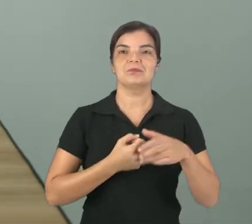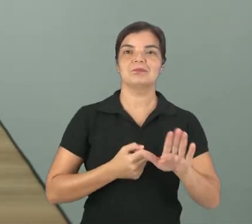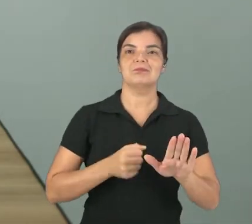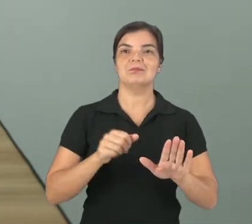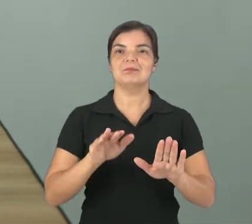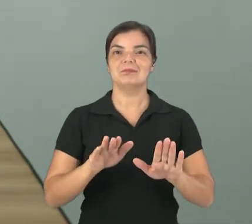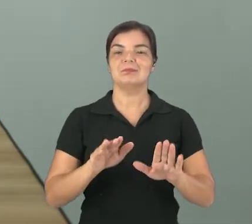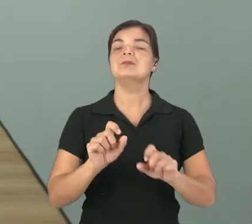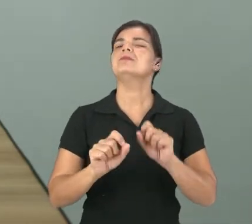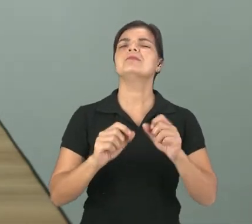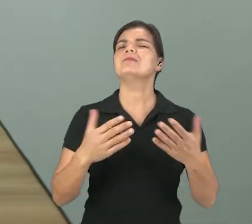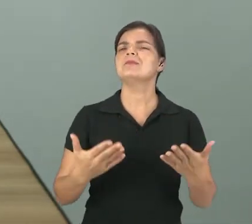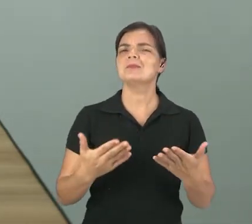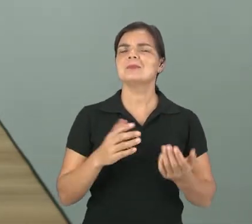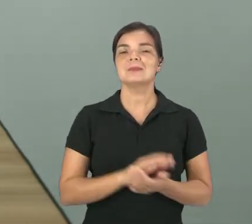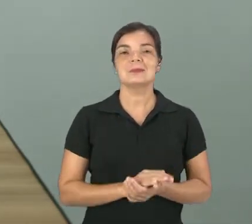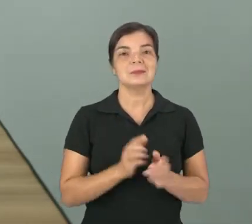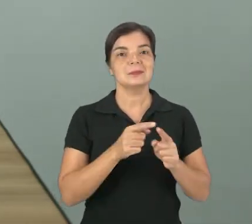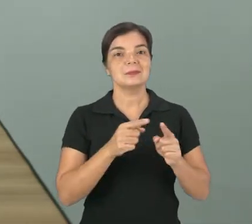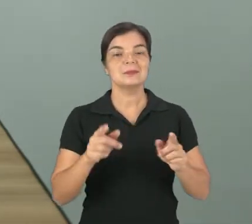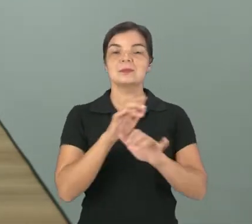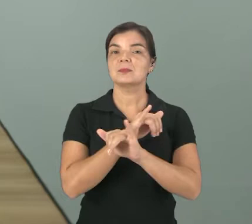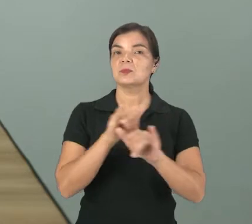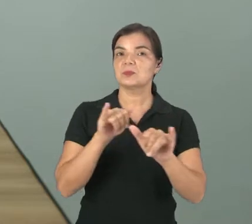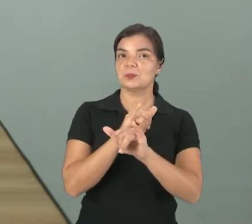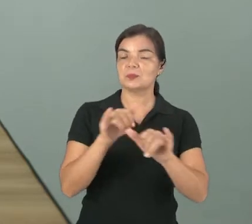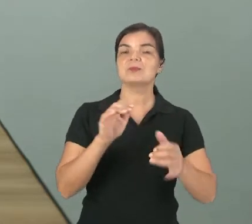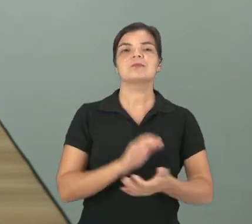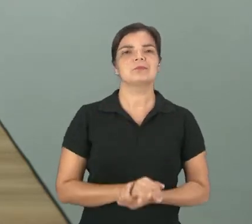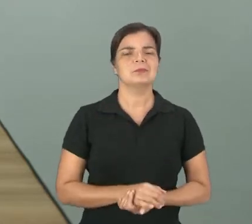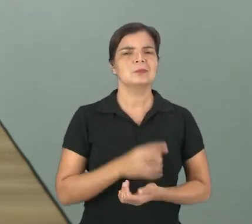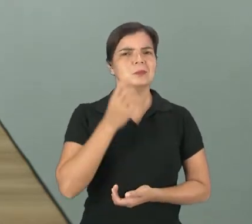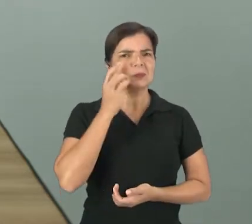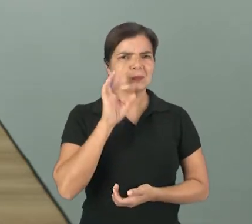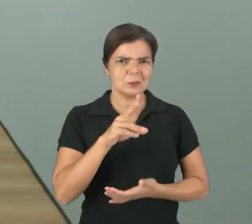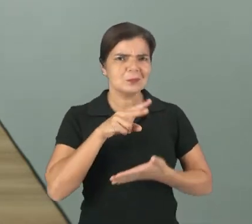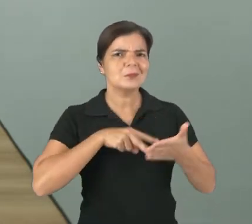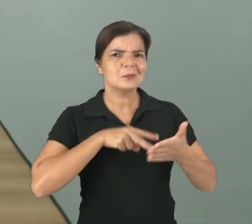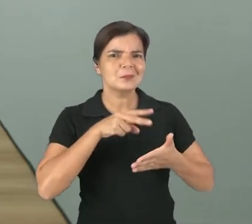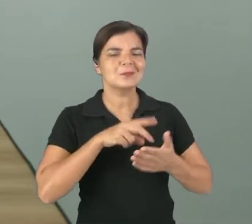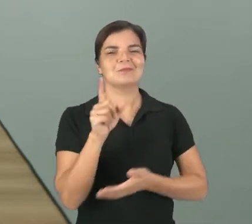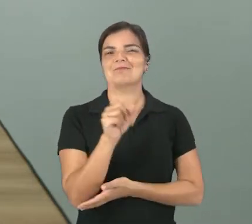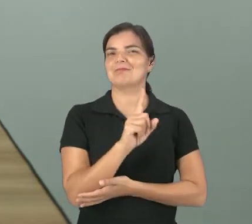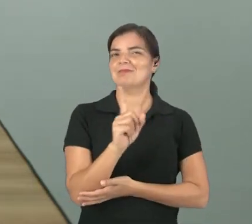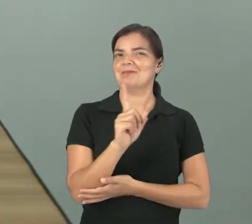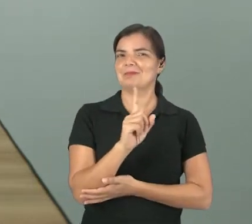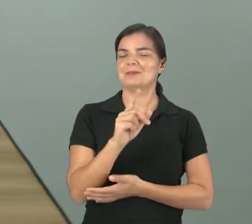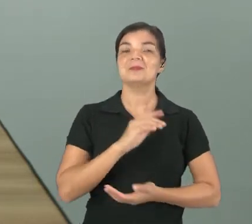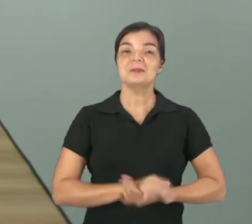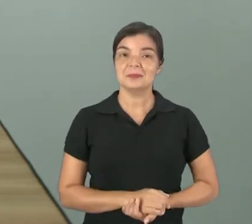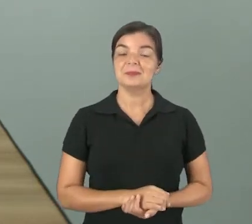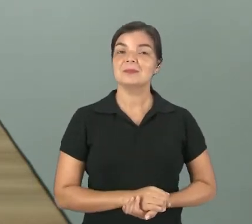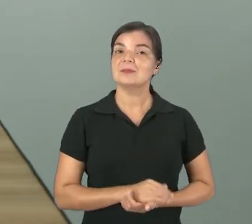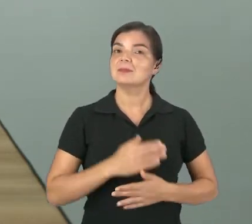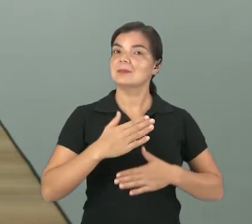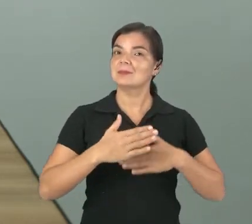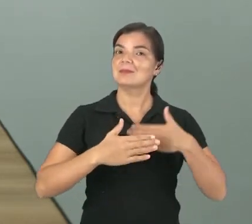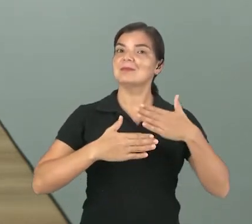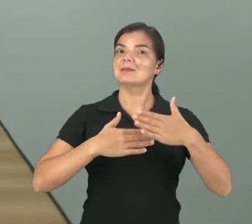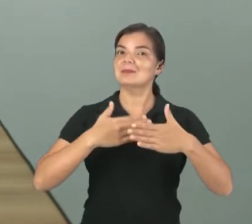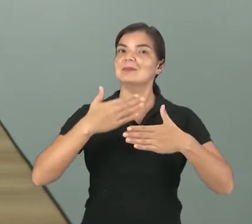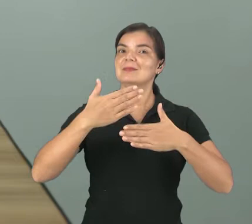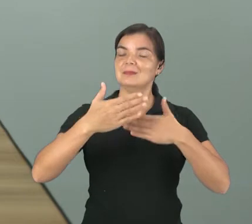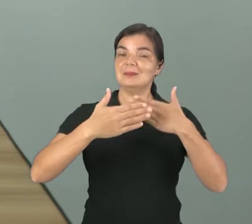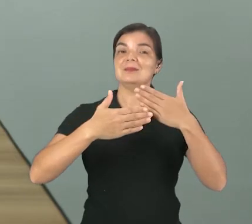mesmo. E o que acontece no decorrer da propaganda? Ela fica só na leitura? Não, muito bem, ela vai